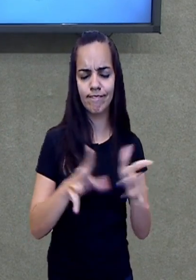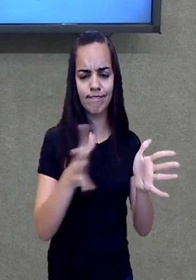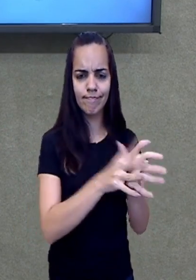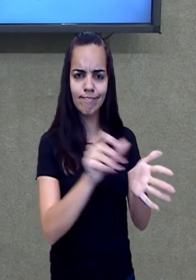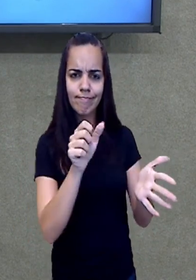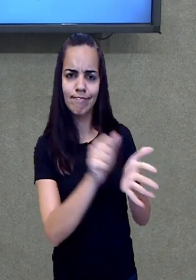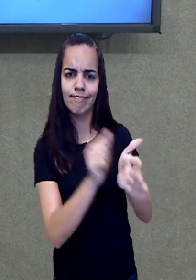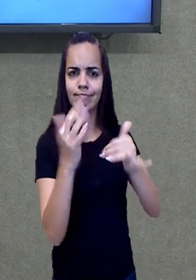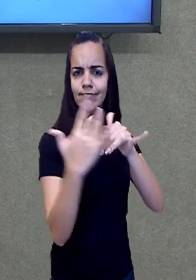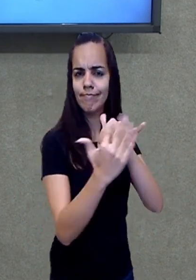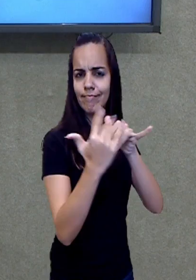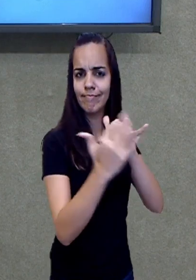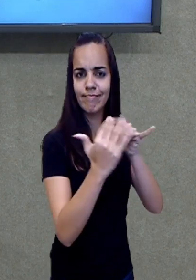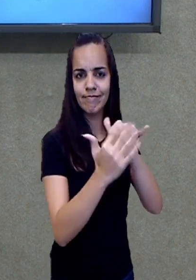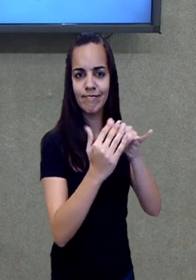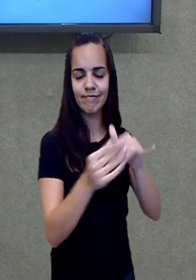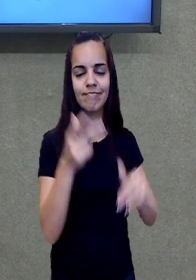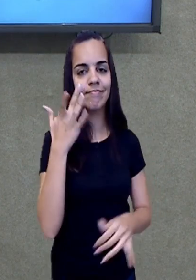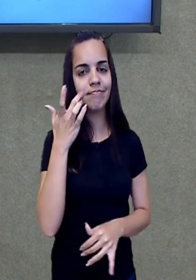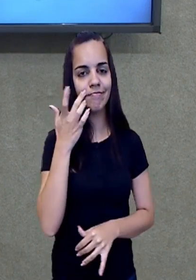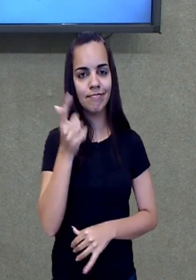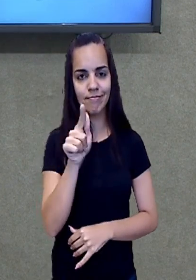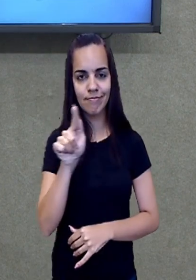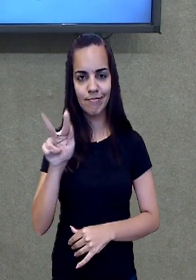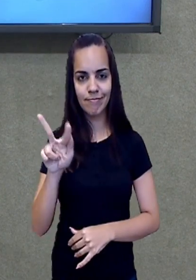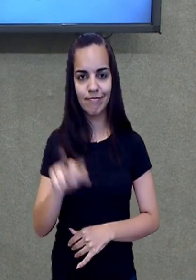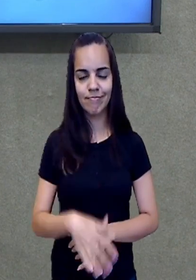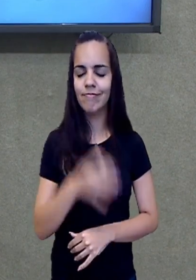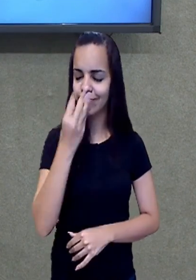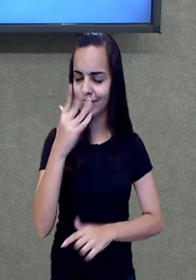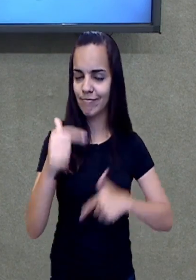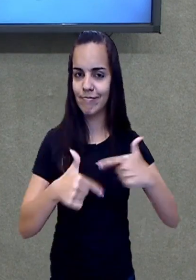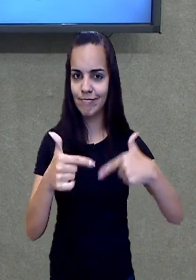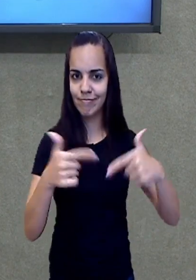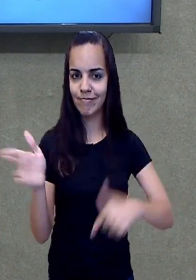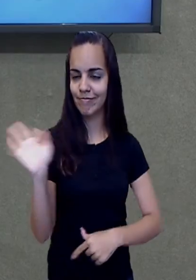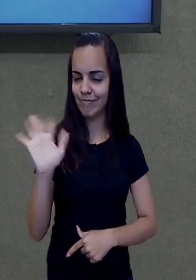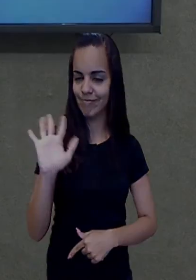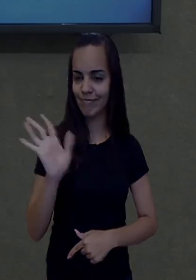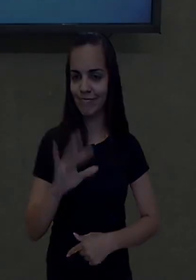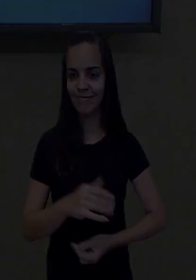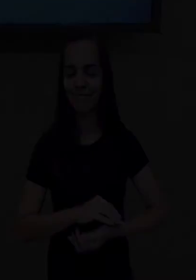inscreva em nosso canal no YouTube SMED-GV. Um bom trabalho, pessoal. Até a próxima!